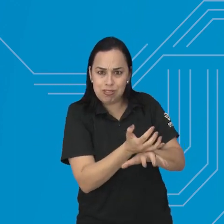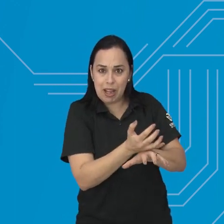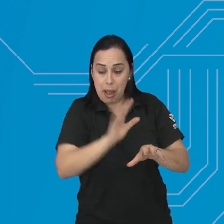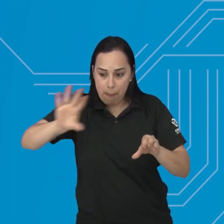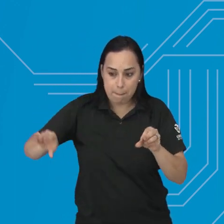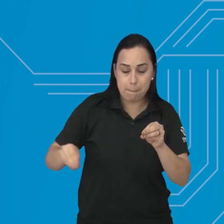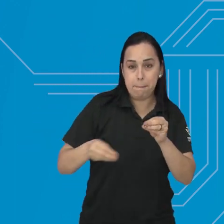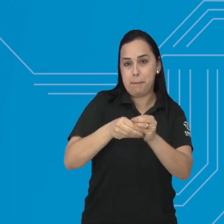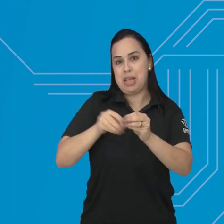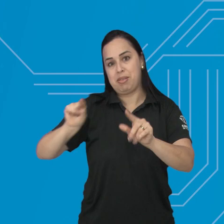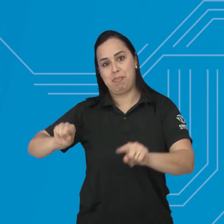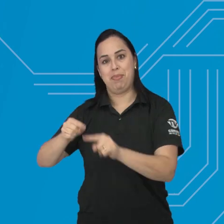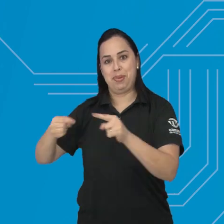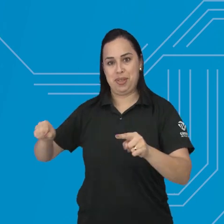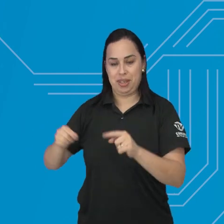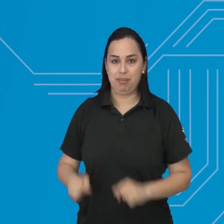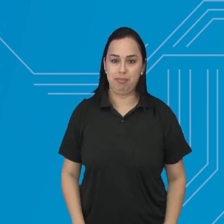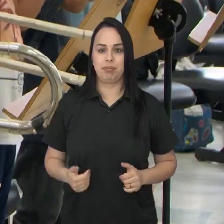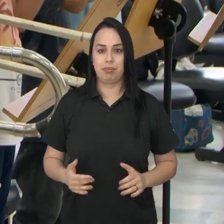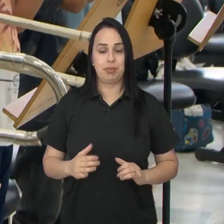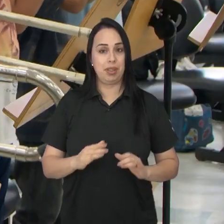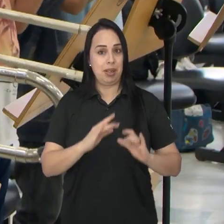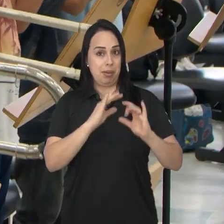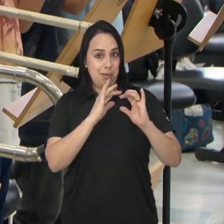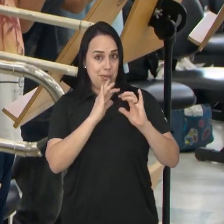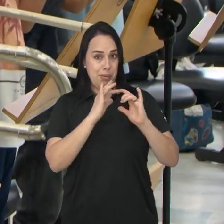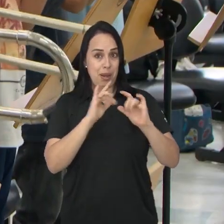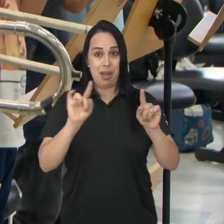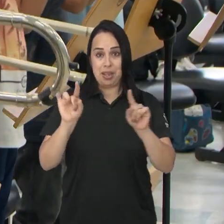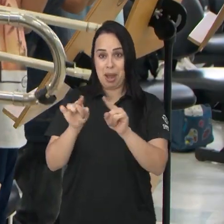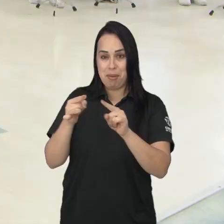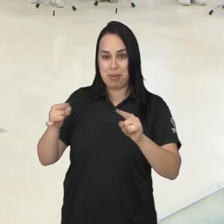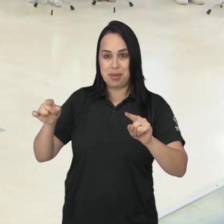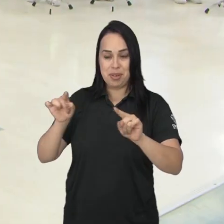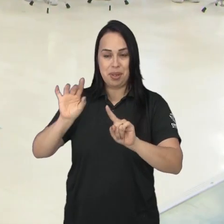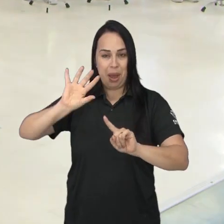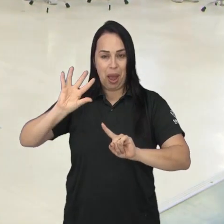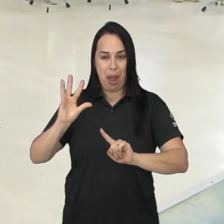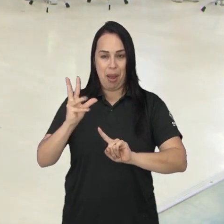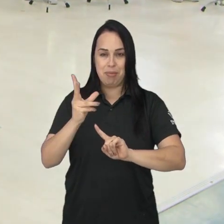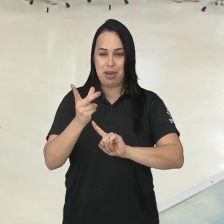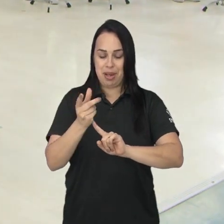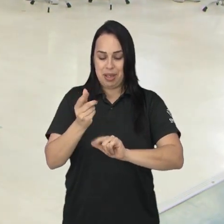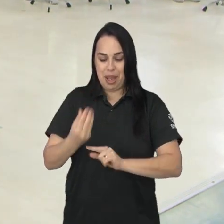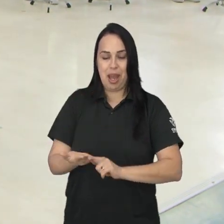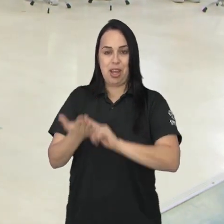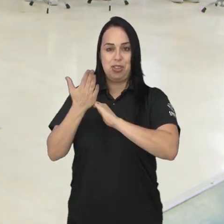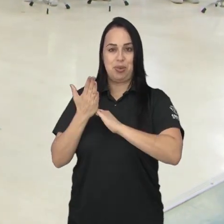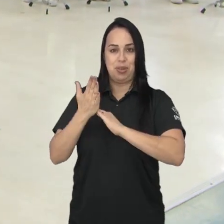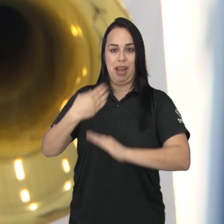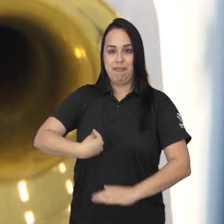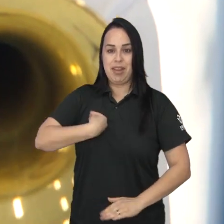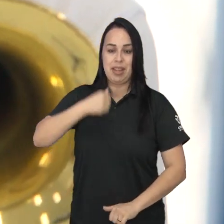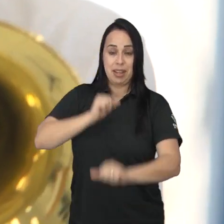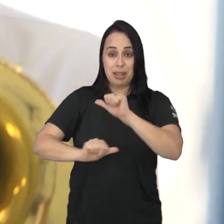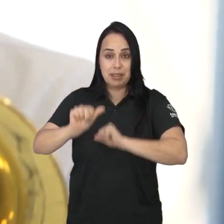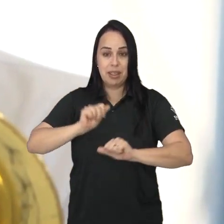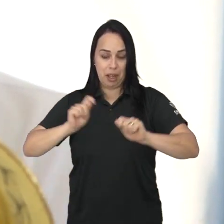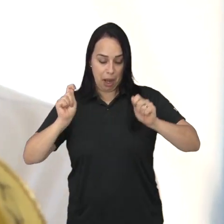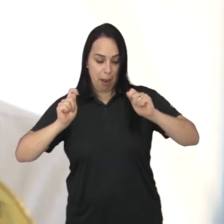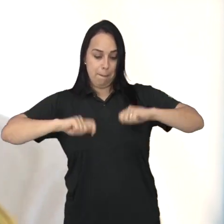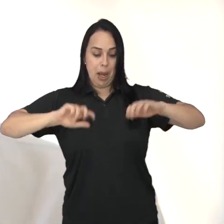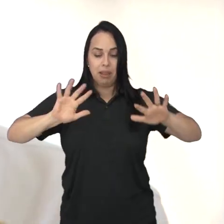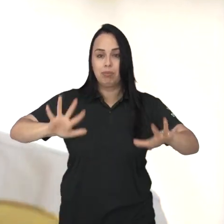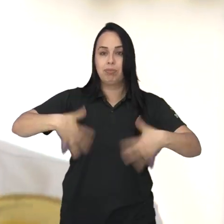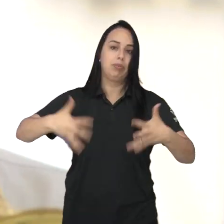uma matéria extracurricular. A música é uma arte que tem o poder de transformar vidas. Ela é capaz